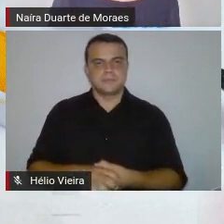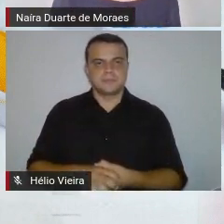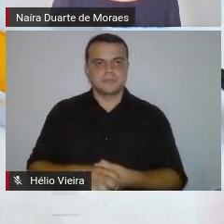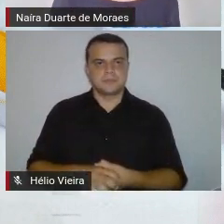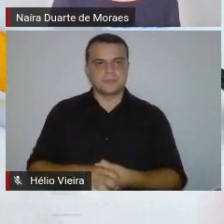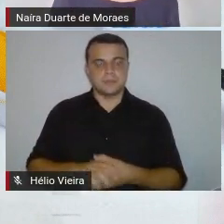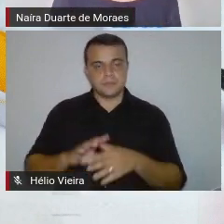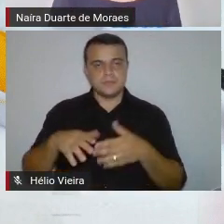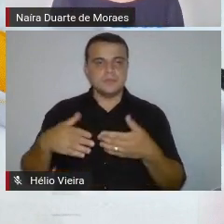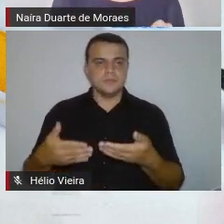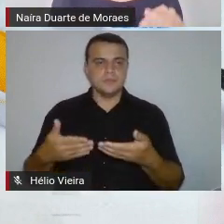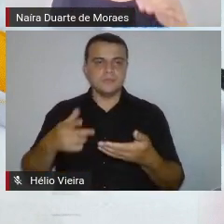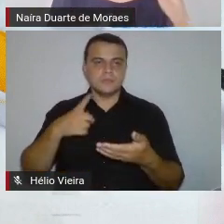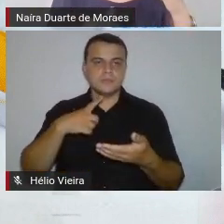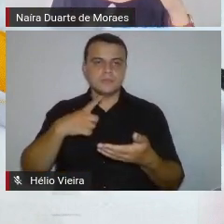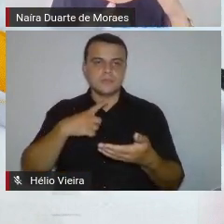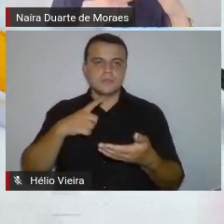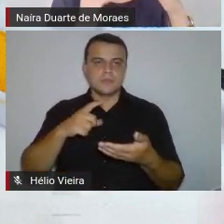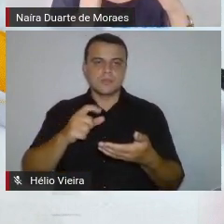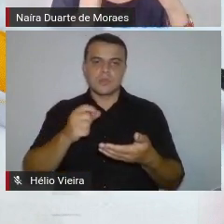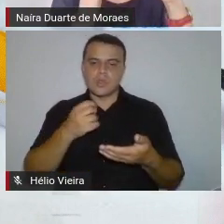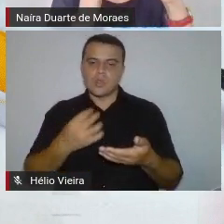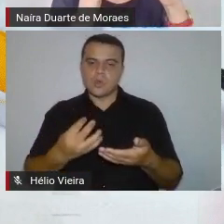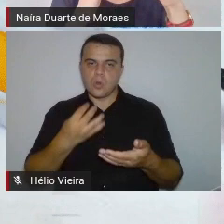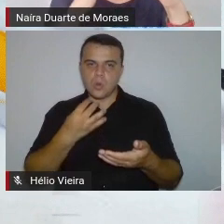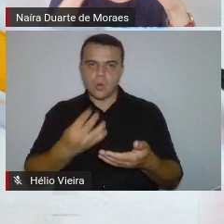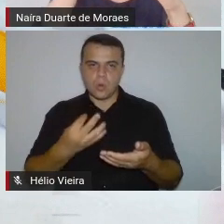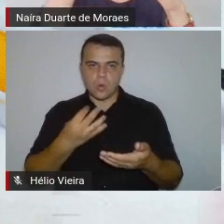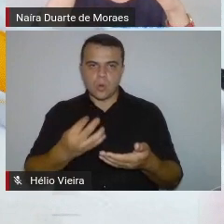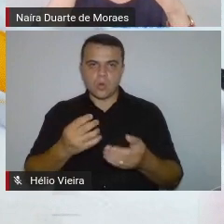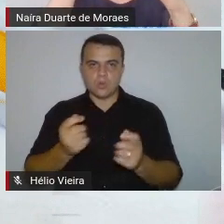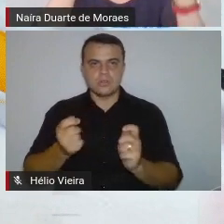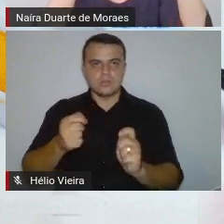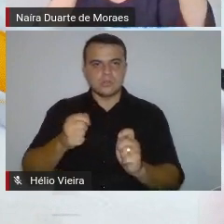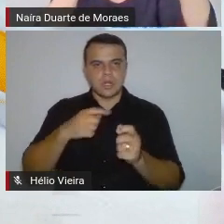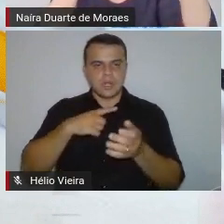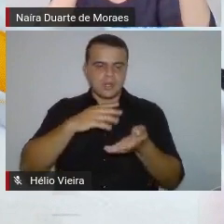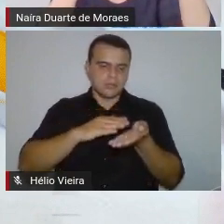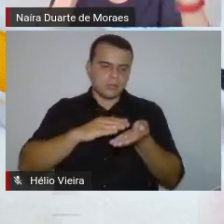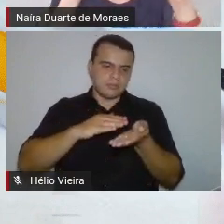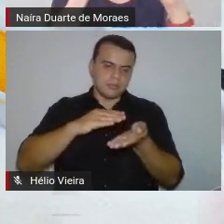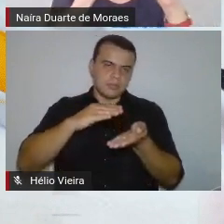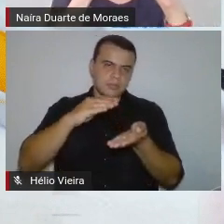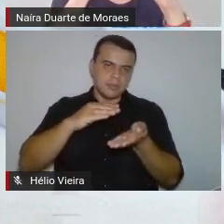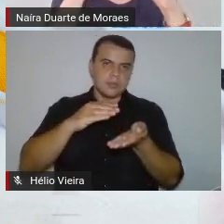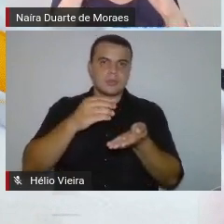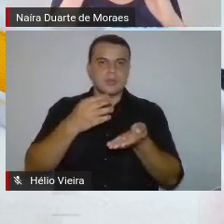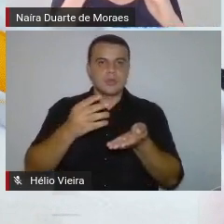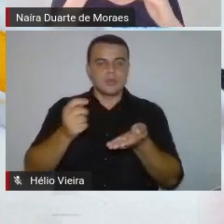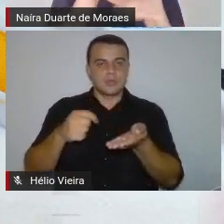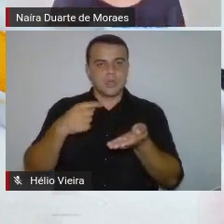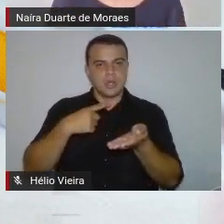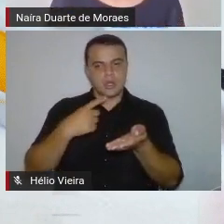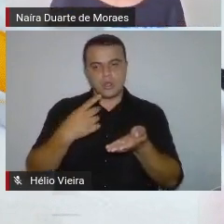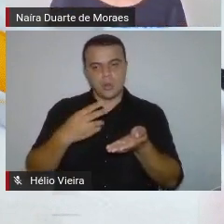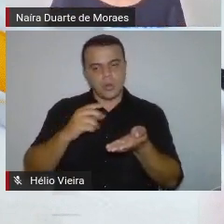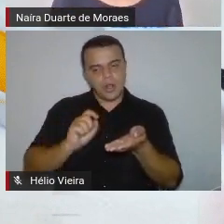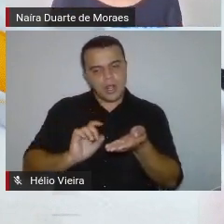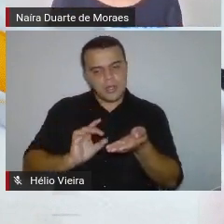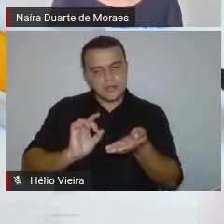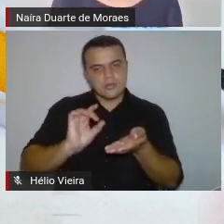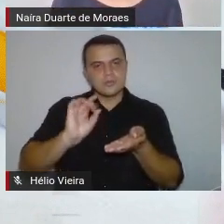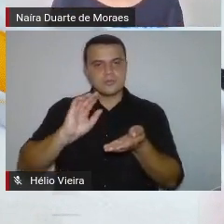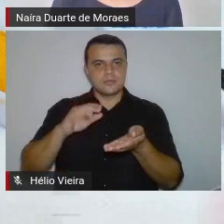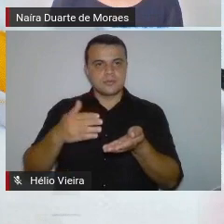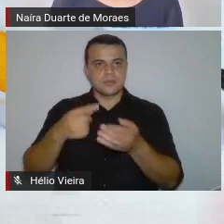E aí a gente pode também inserir cores. Então a gente pode compor camada por camada por camada de cores uma em cima da outra. Vocês